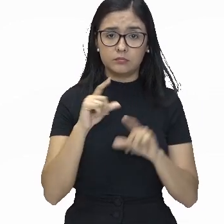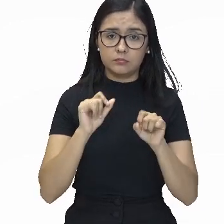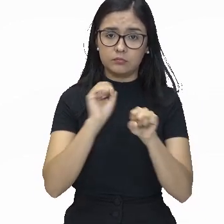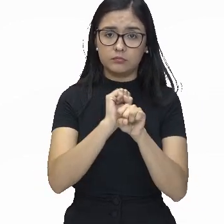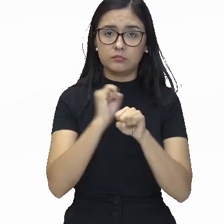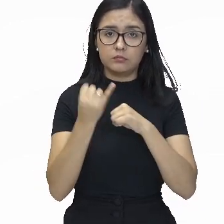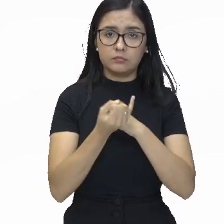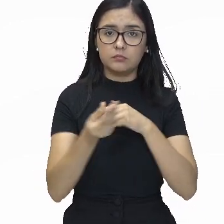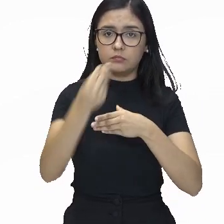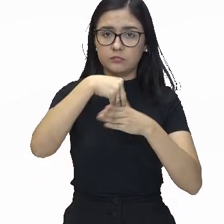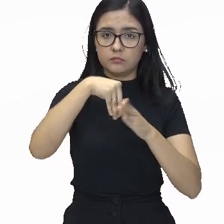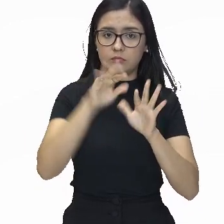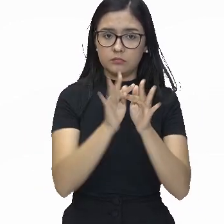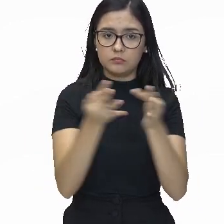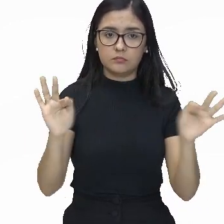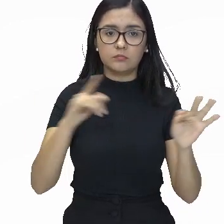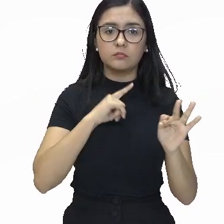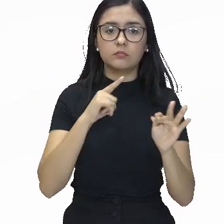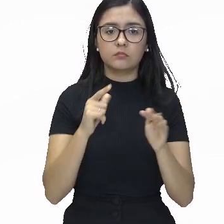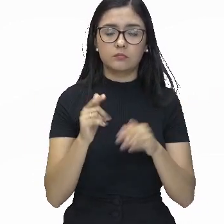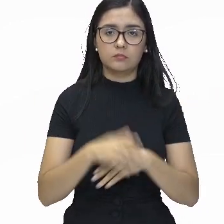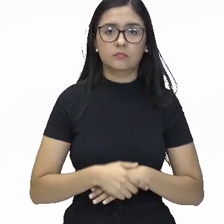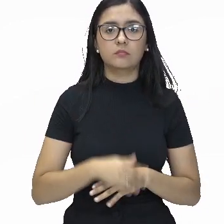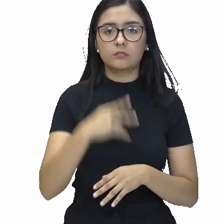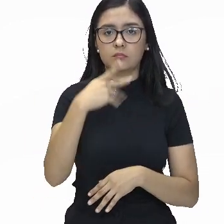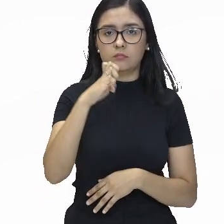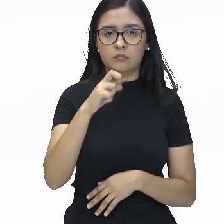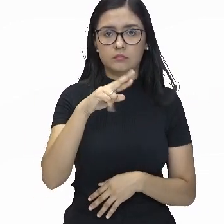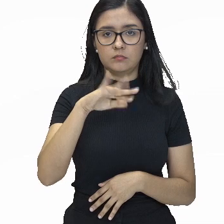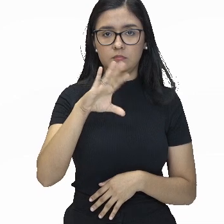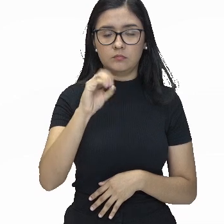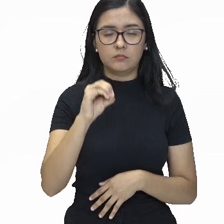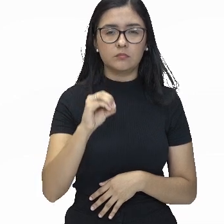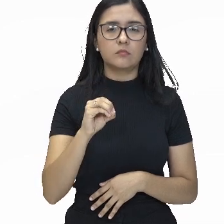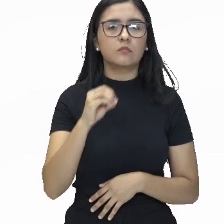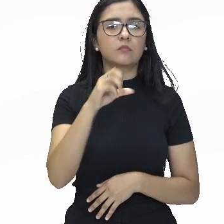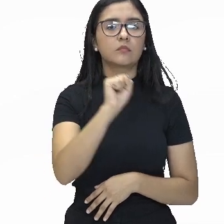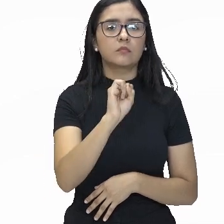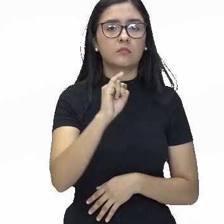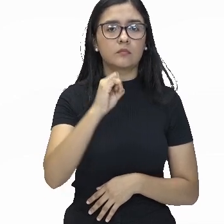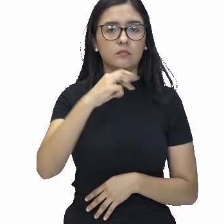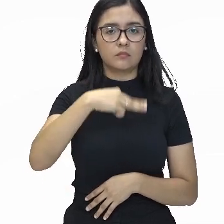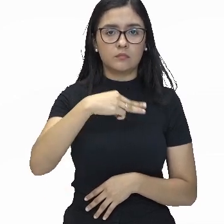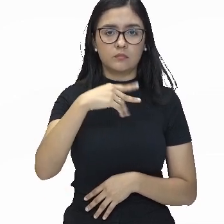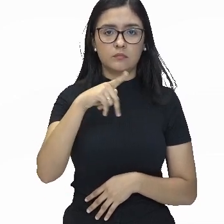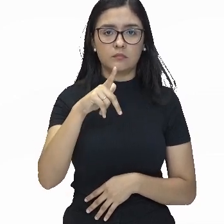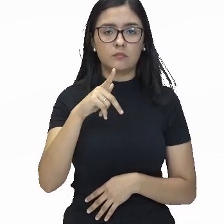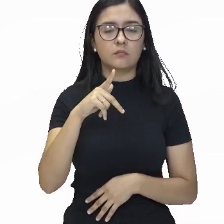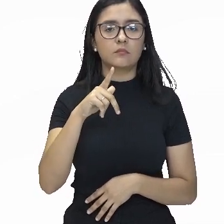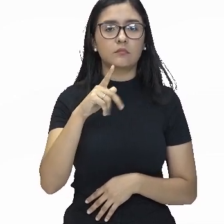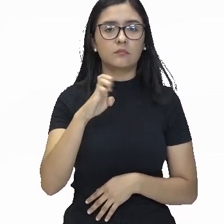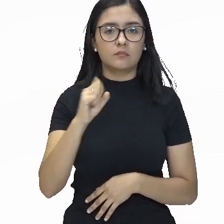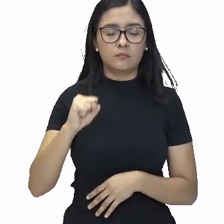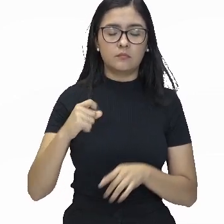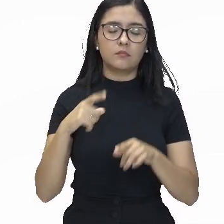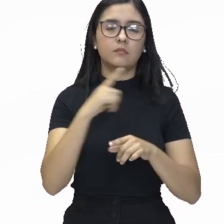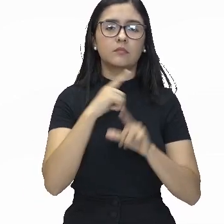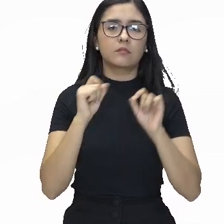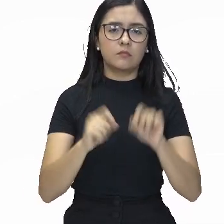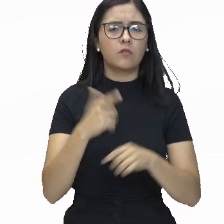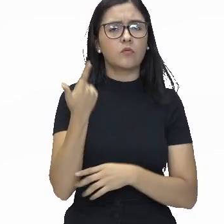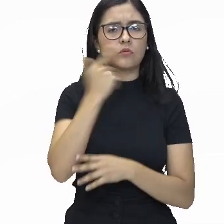adjetivo. Eu tenho um período simples, que é, vamos conquistar uma paz duradoura.